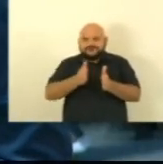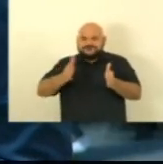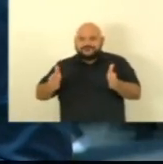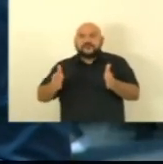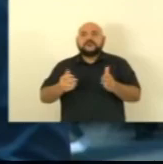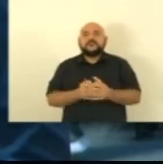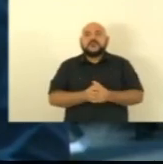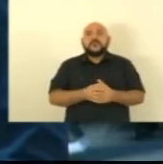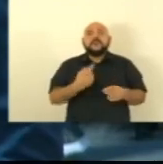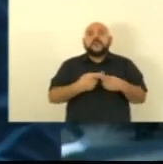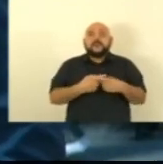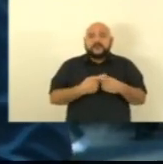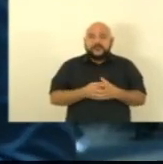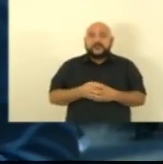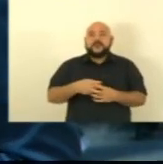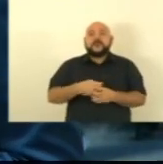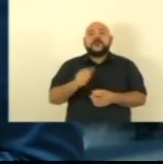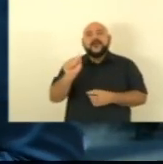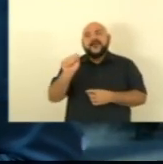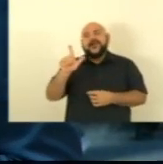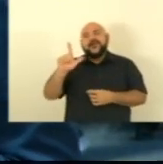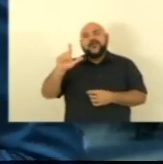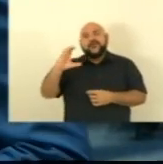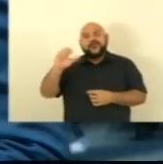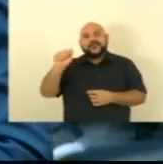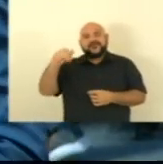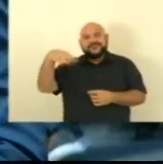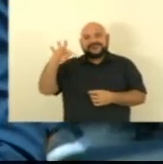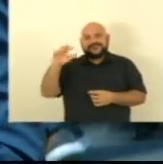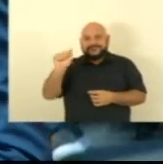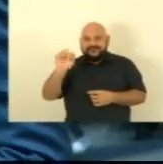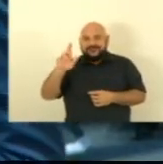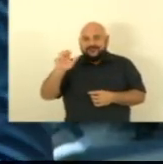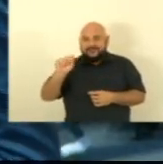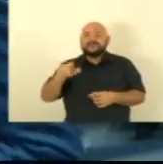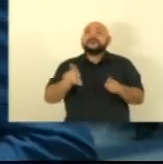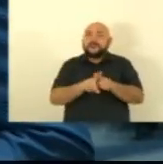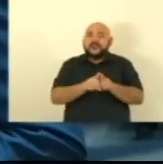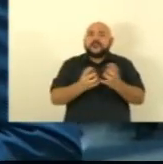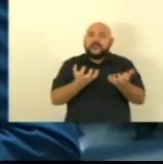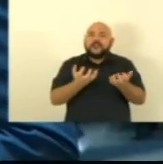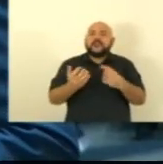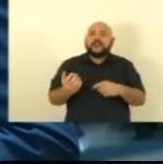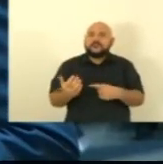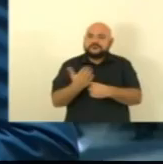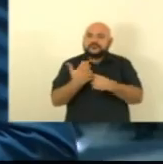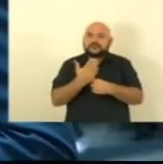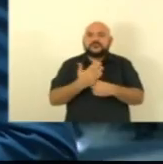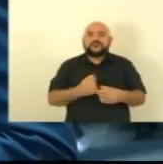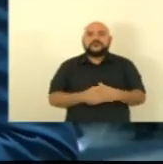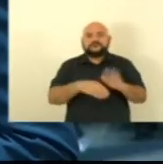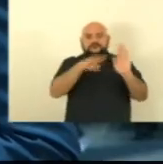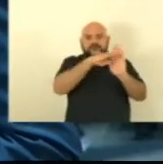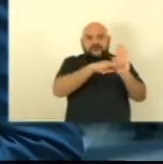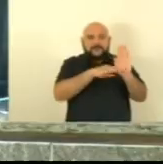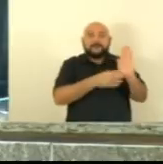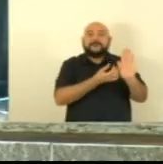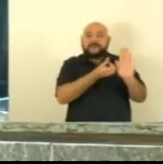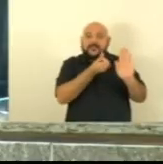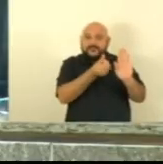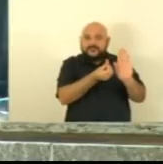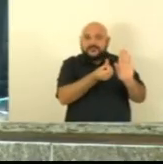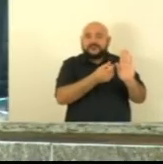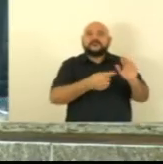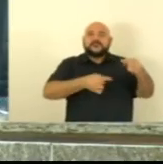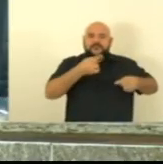colocar o deputado Alcântara como coautor. Ok, deputado Mazinho dos Anjos prevaleceu do prazo no item 5. Item 6, discussão